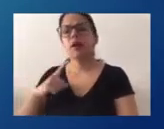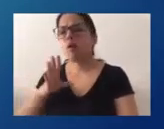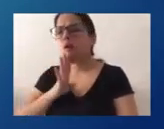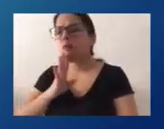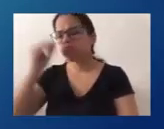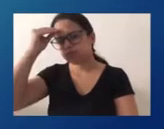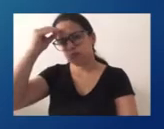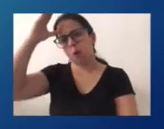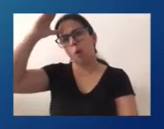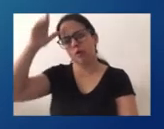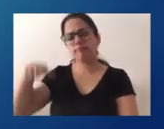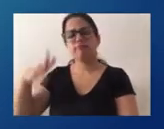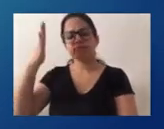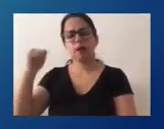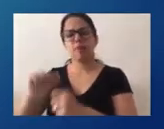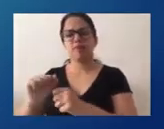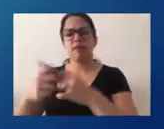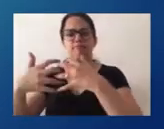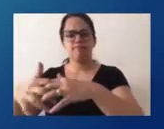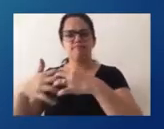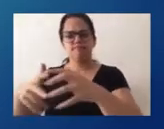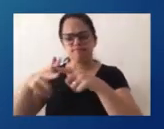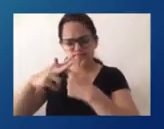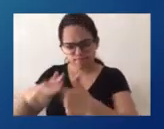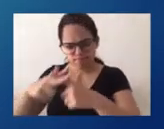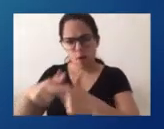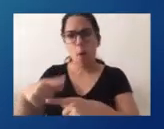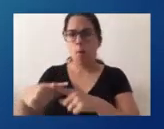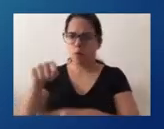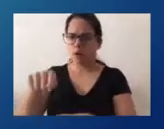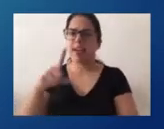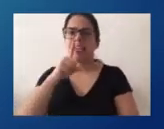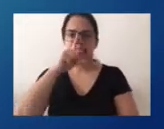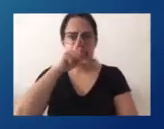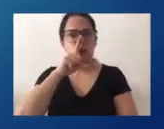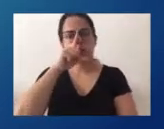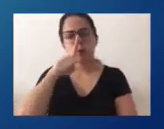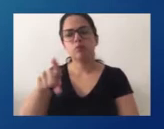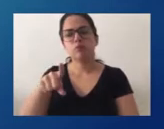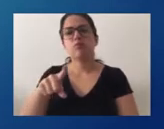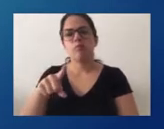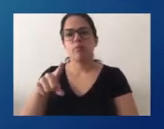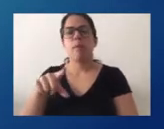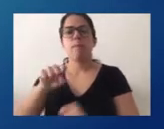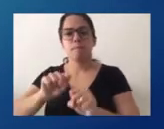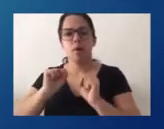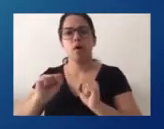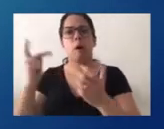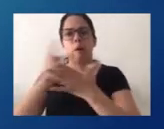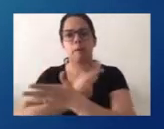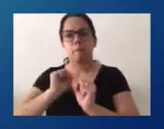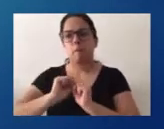gabarito, né, tem conhecimento, é que devem realmente manusear esse equipamento, por toda a periculosidade